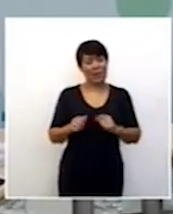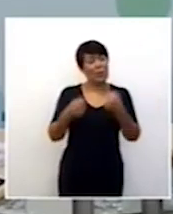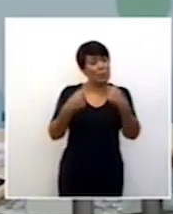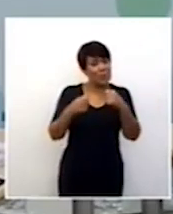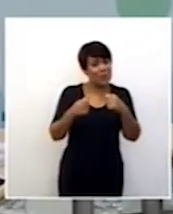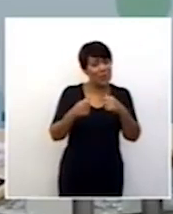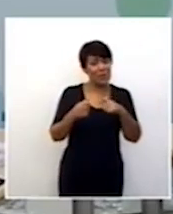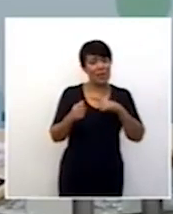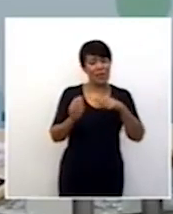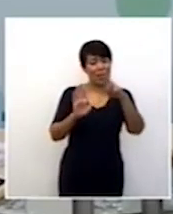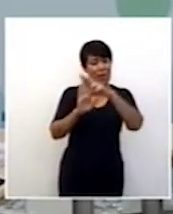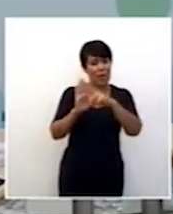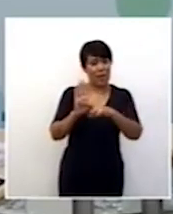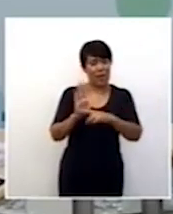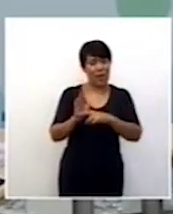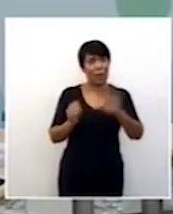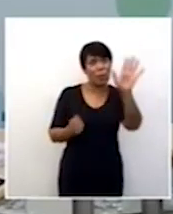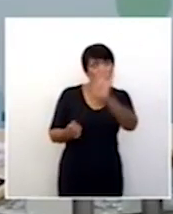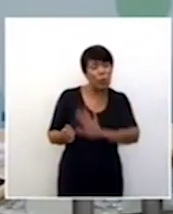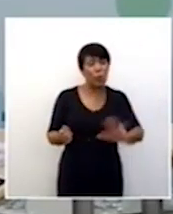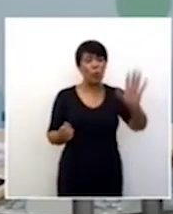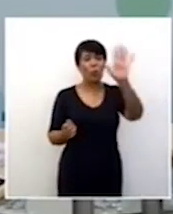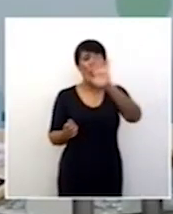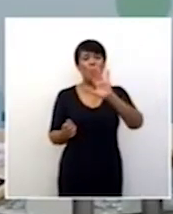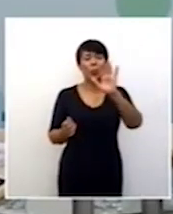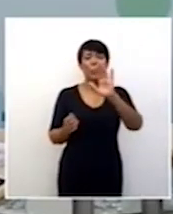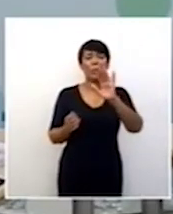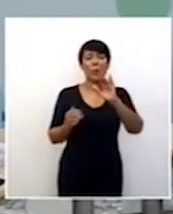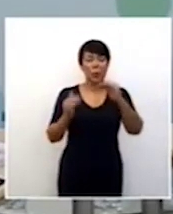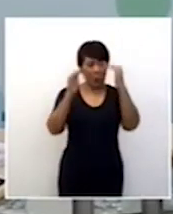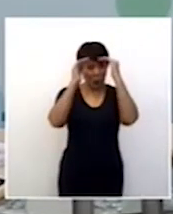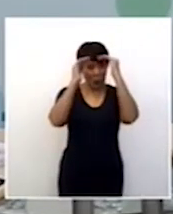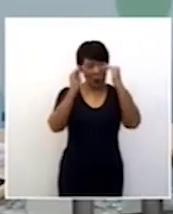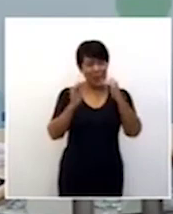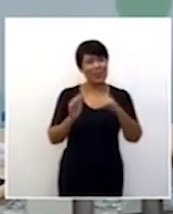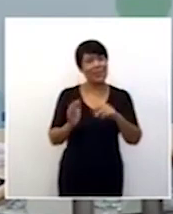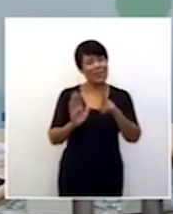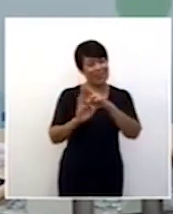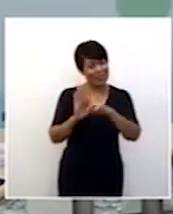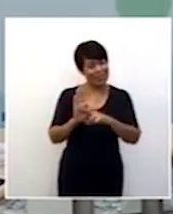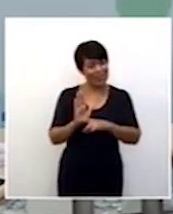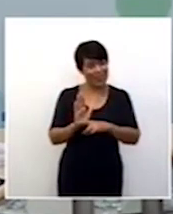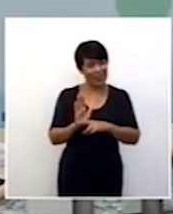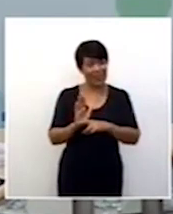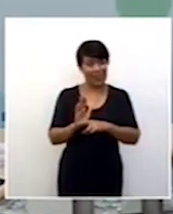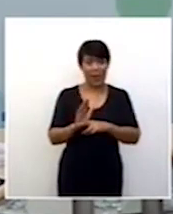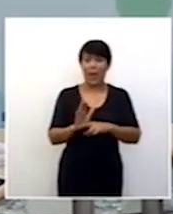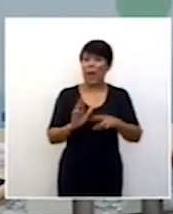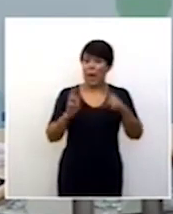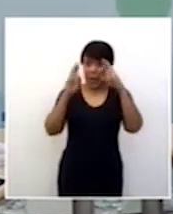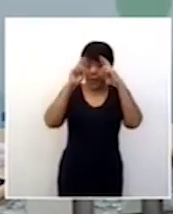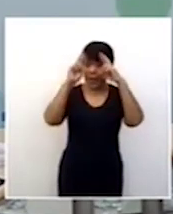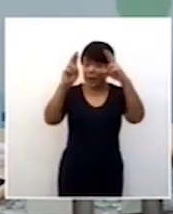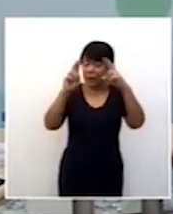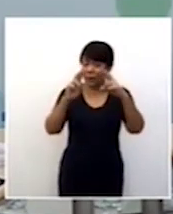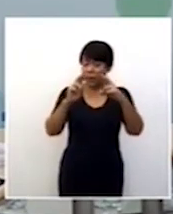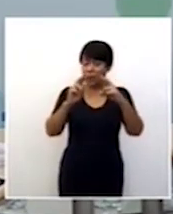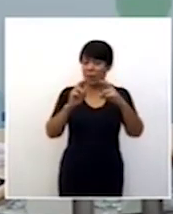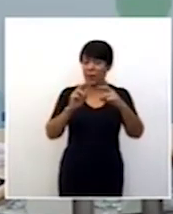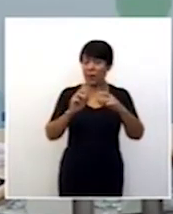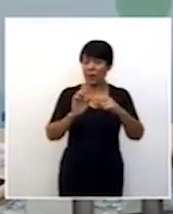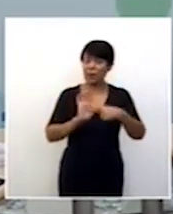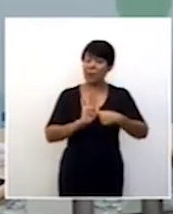uma orientação, mesmo que nós valorizemos todas as expressões culturais, porque é o que a língua é, né? Uma expressão